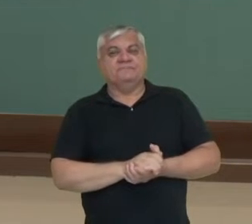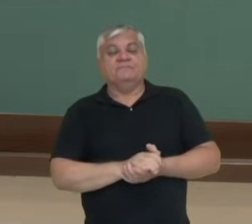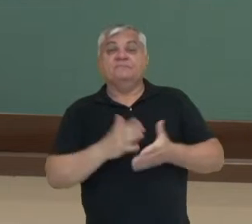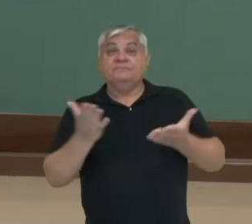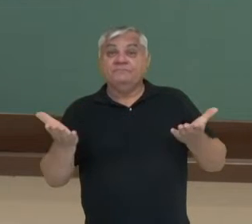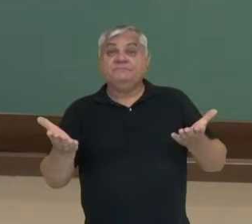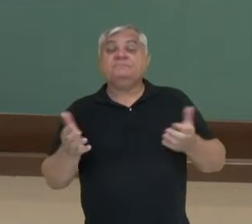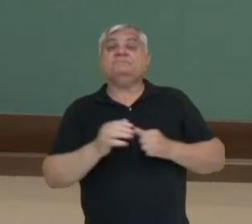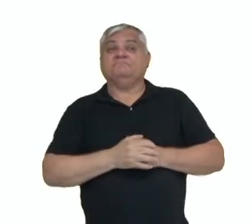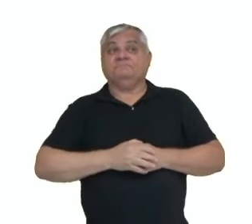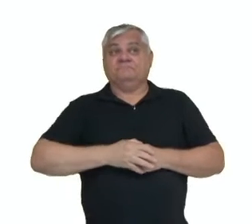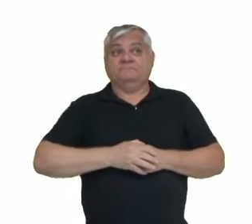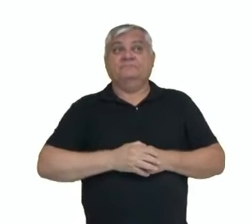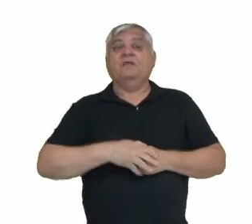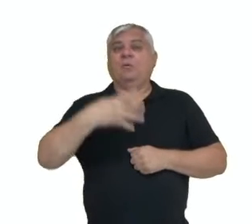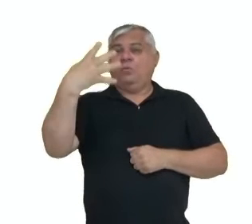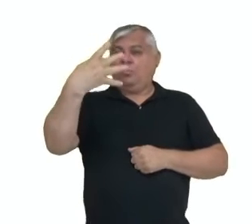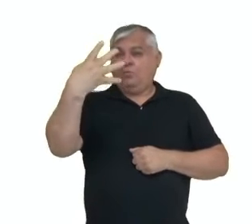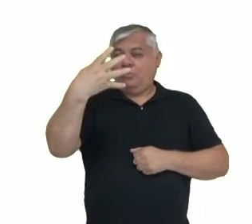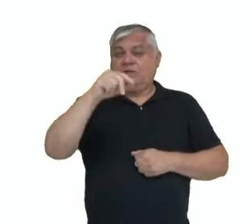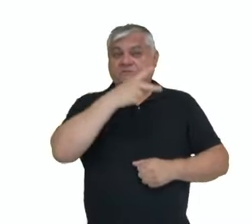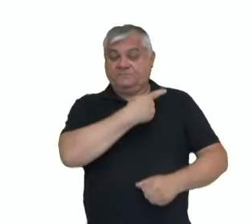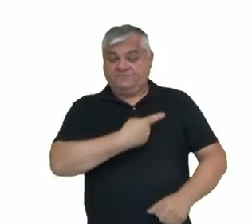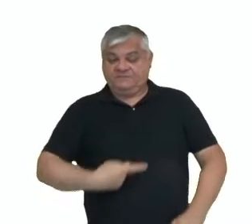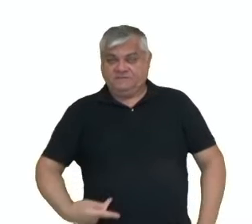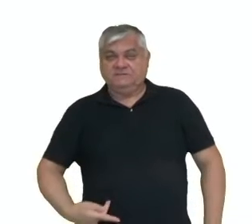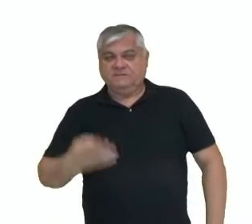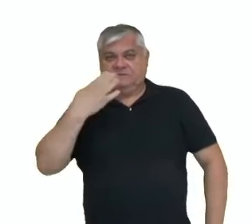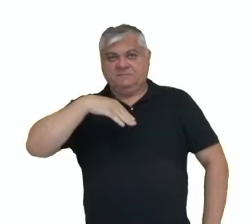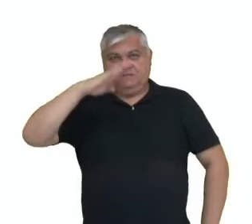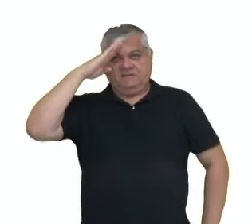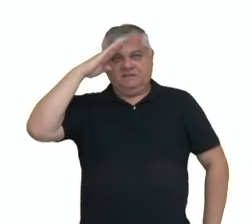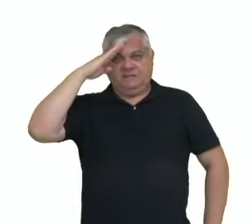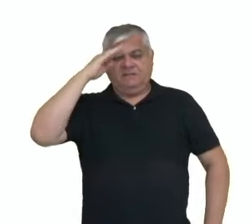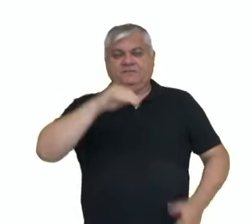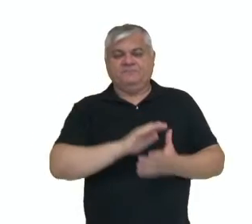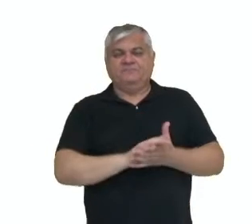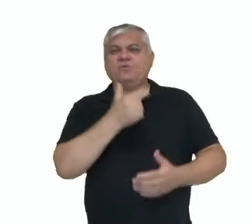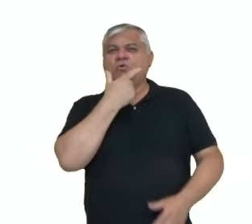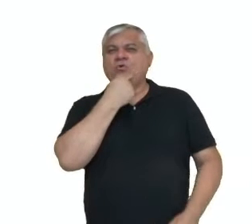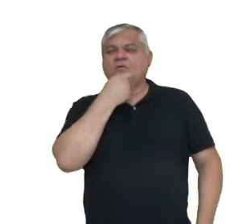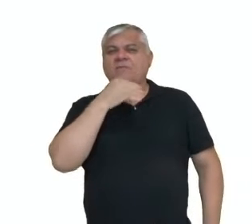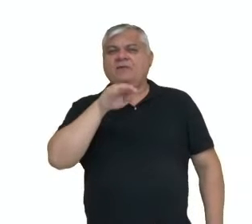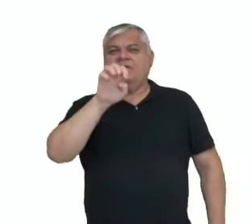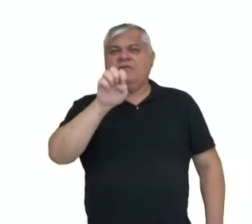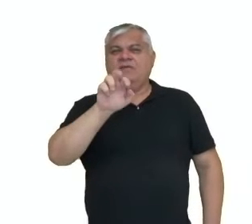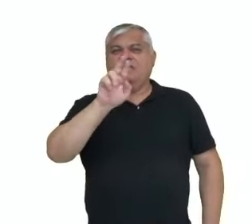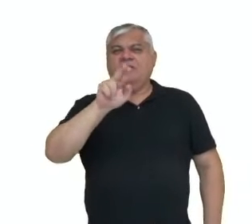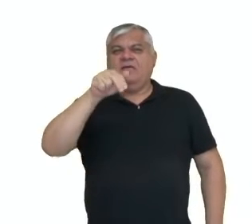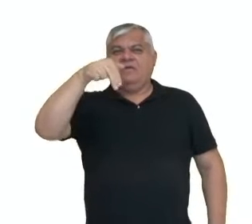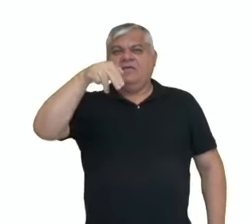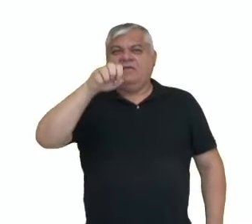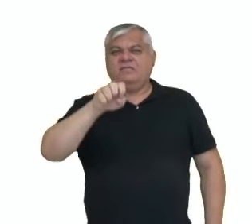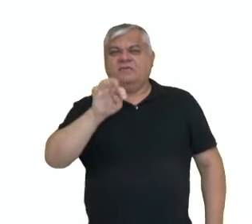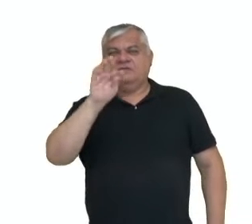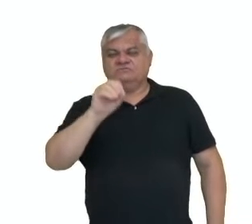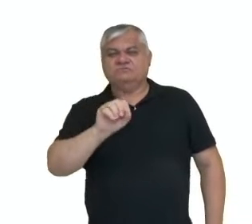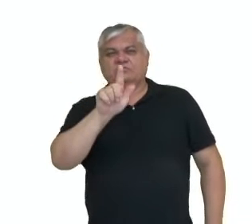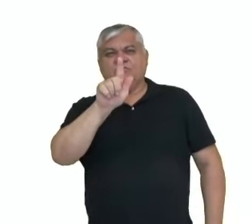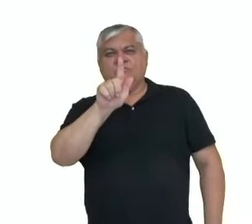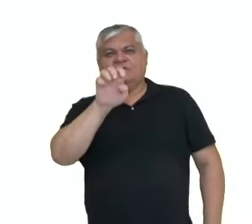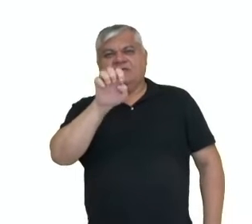tão grande que o quarto presidente militar, que foi o general Ernesto Geisel, mostrou-se ele mesmo favorável à abertura